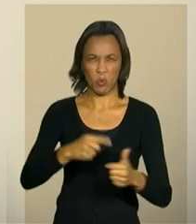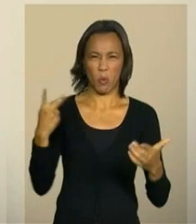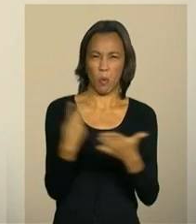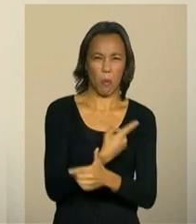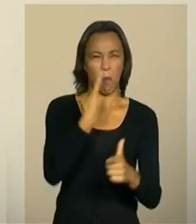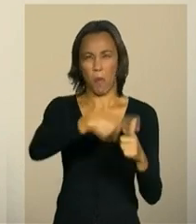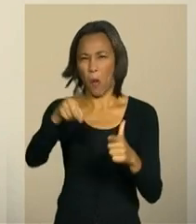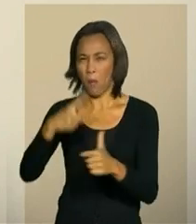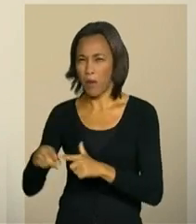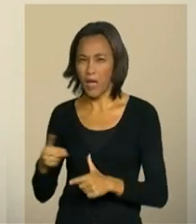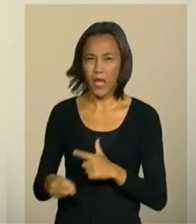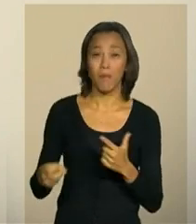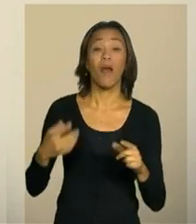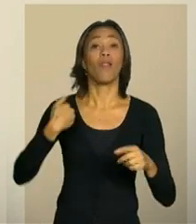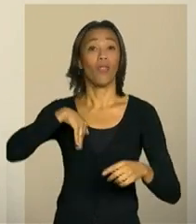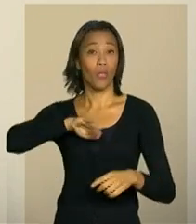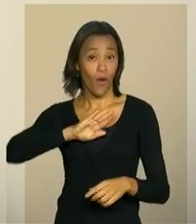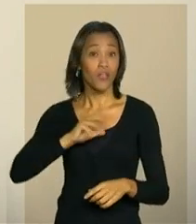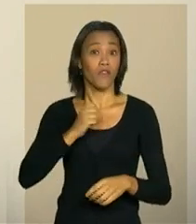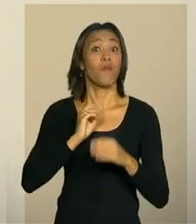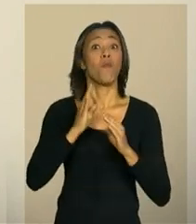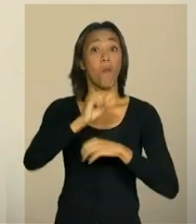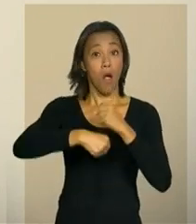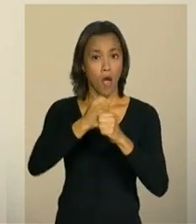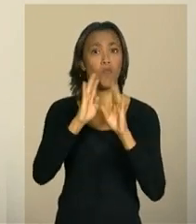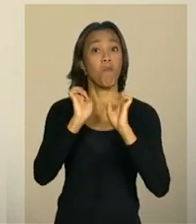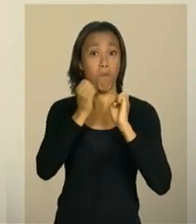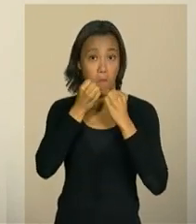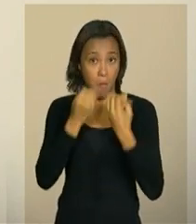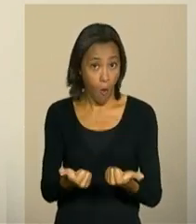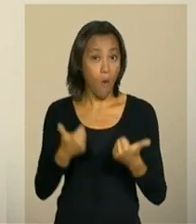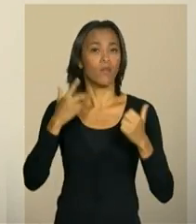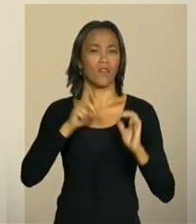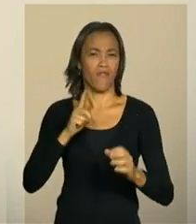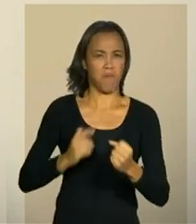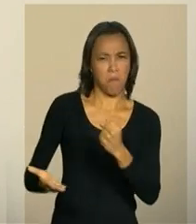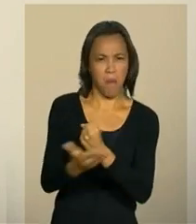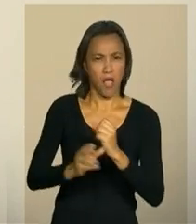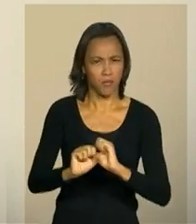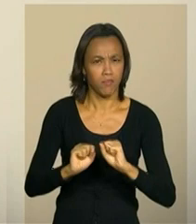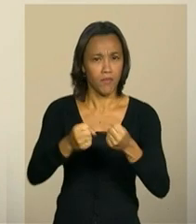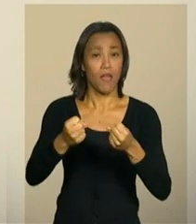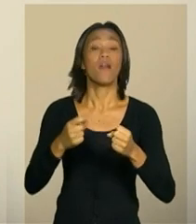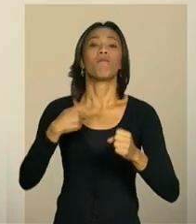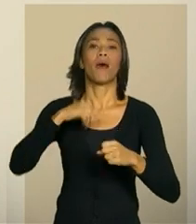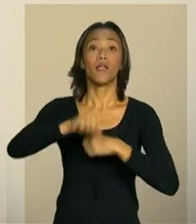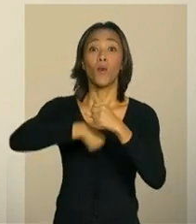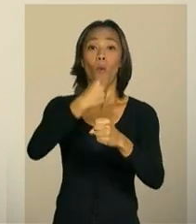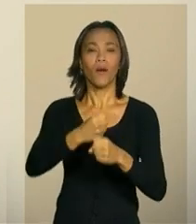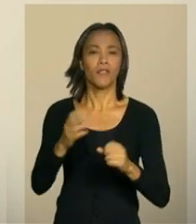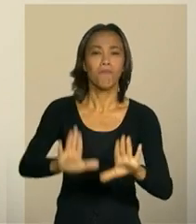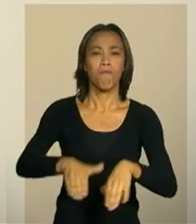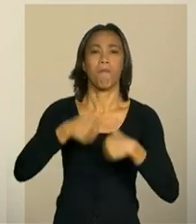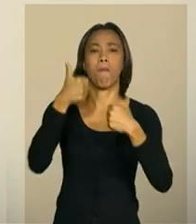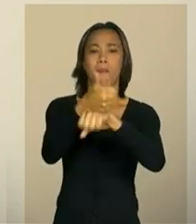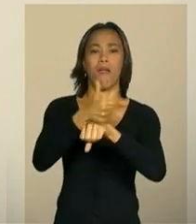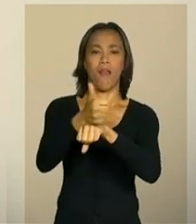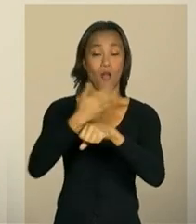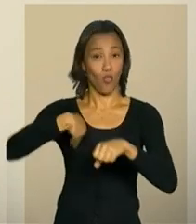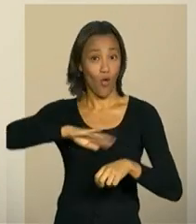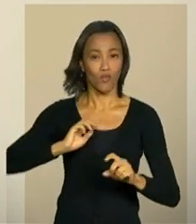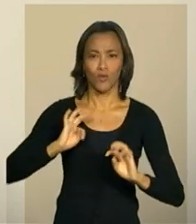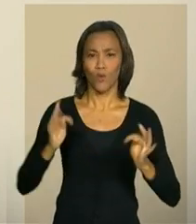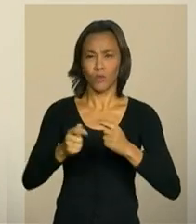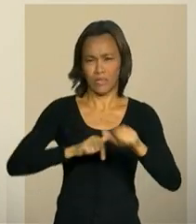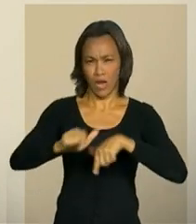de incertezas tivemos um ano bom e plantamos as bases para que o próximo seja ainda melhor trabalhamos todos